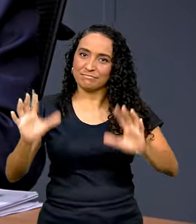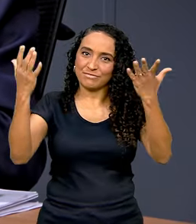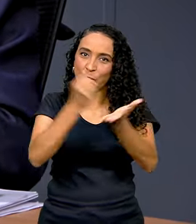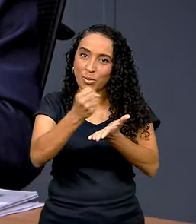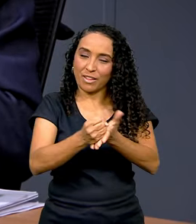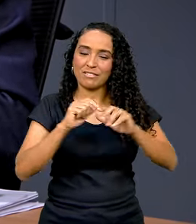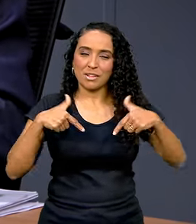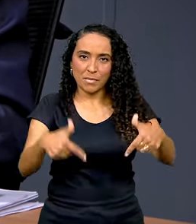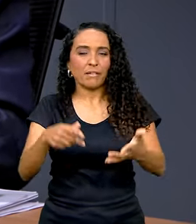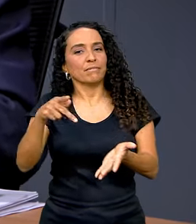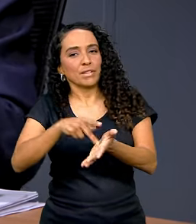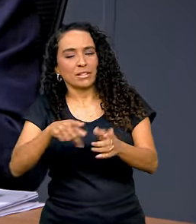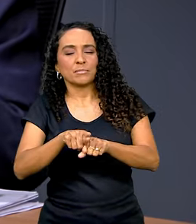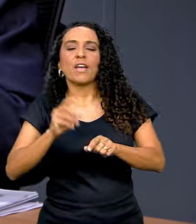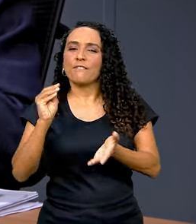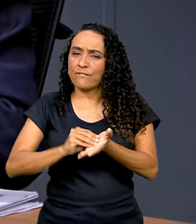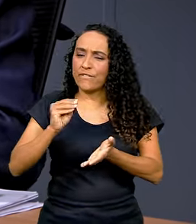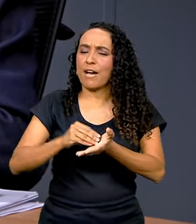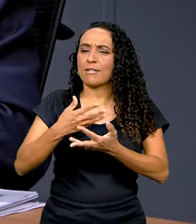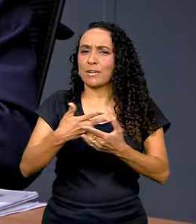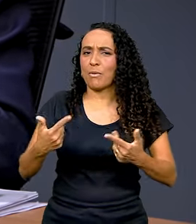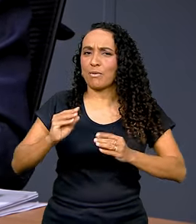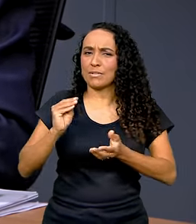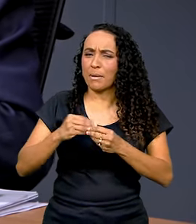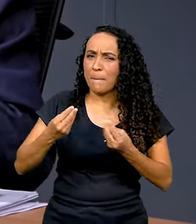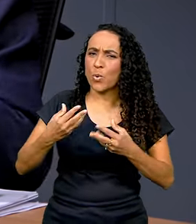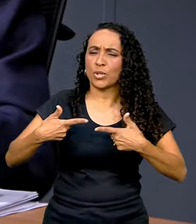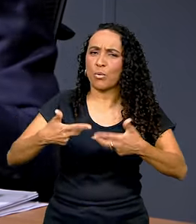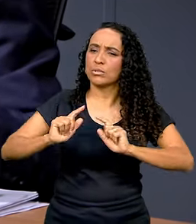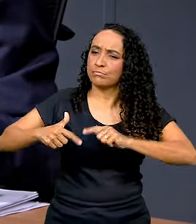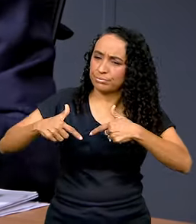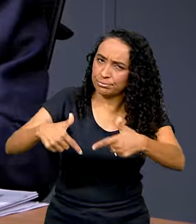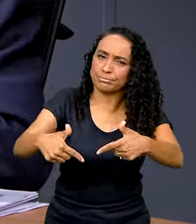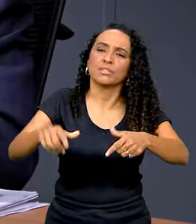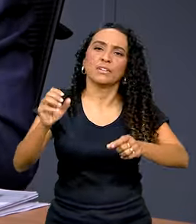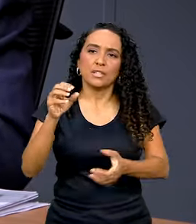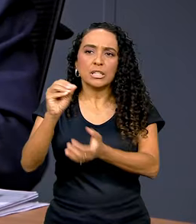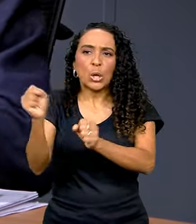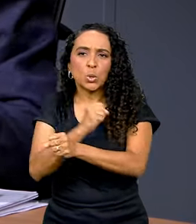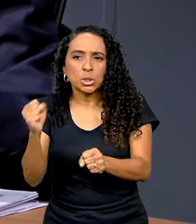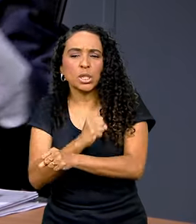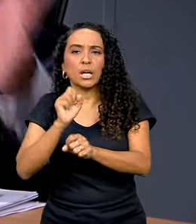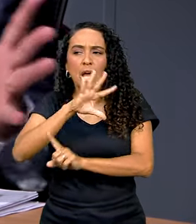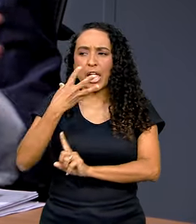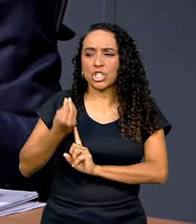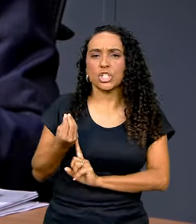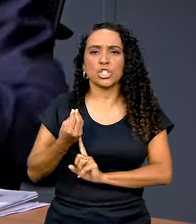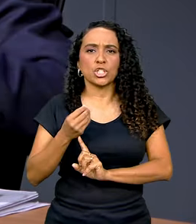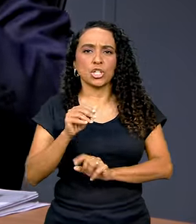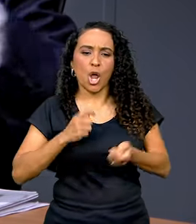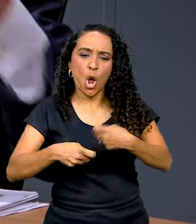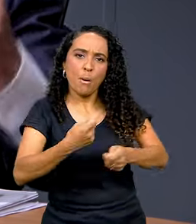celebrando contrato de trabalho É verdade que ainda tem muito trabalho sazonal o safrista construção civil o